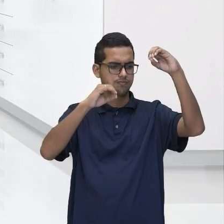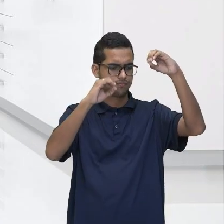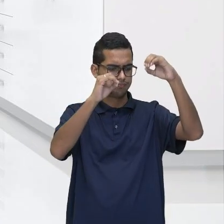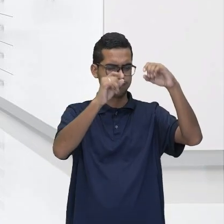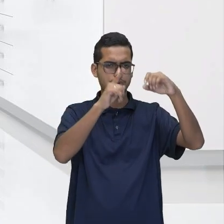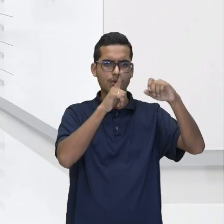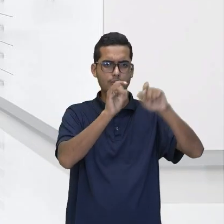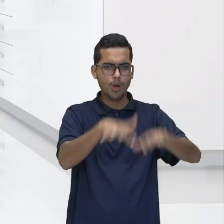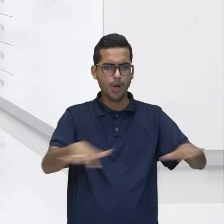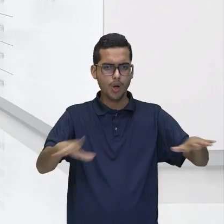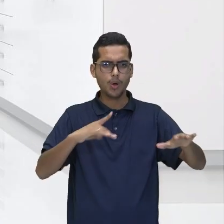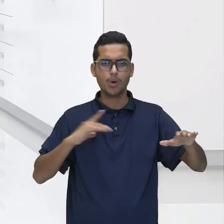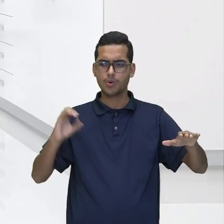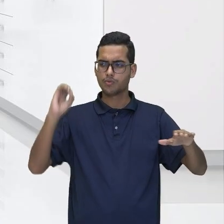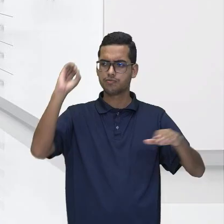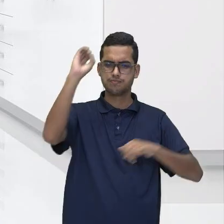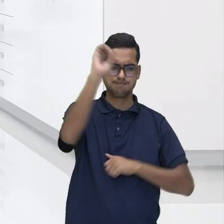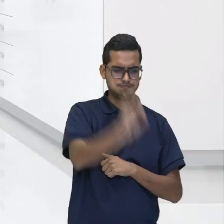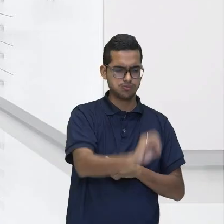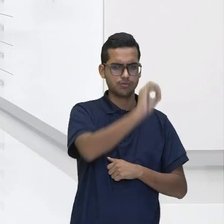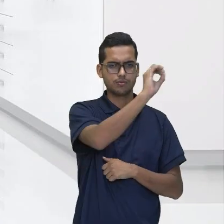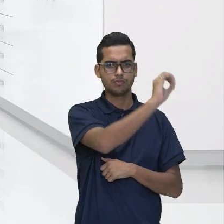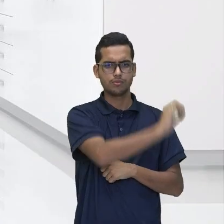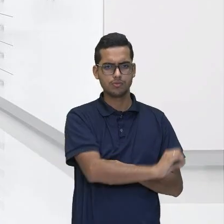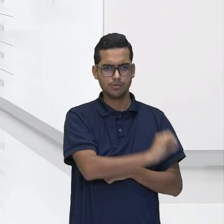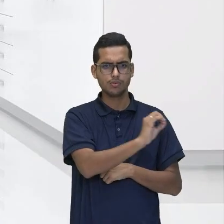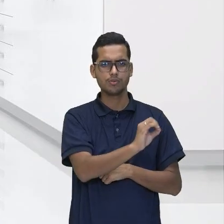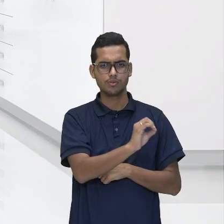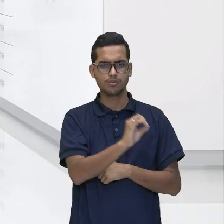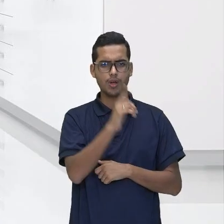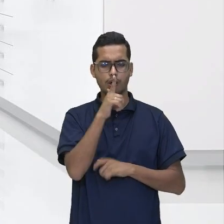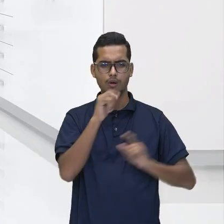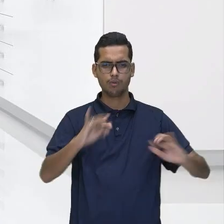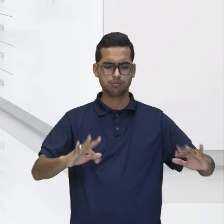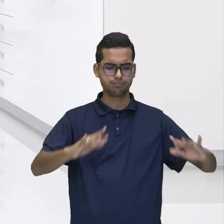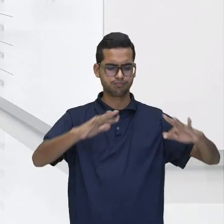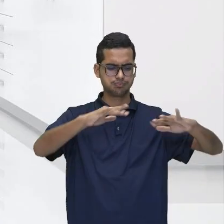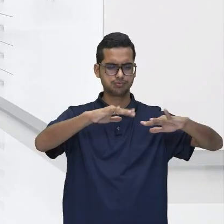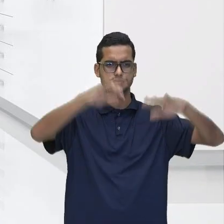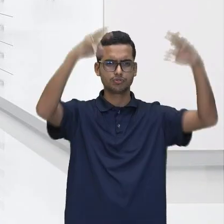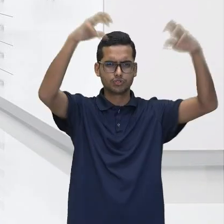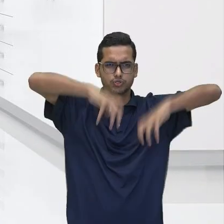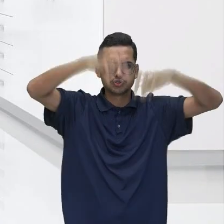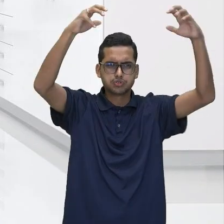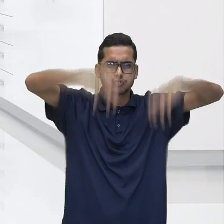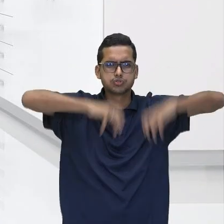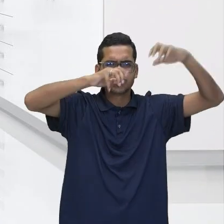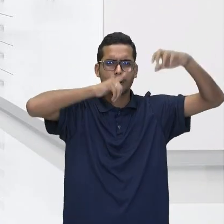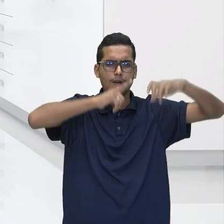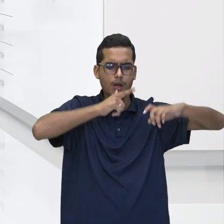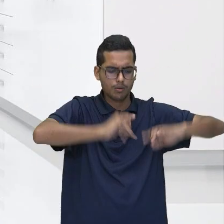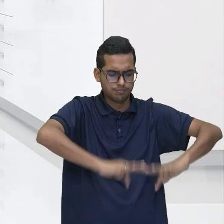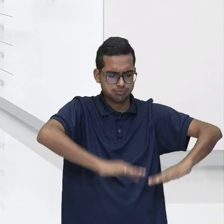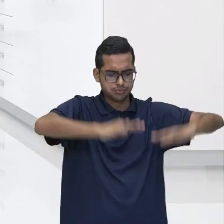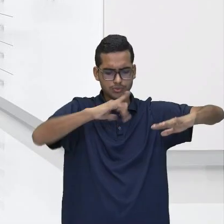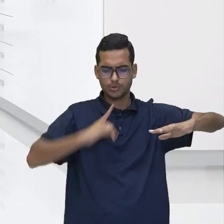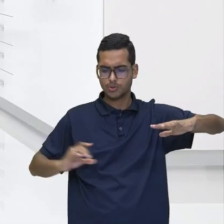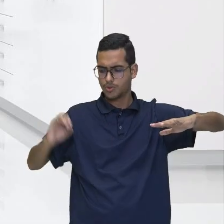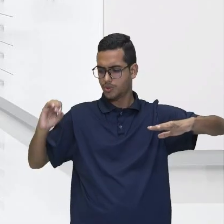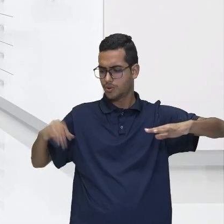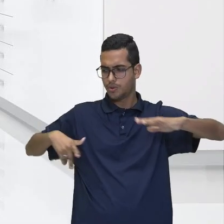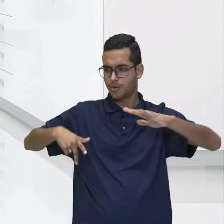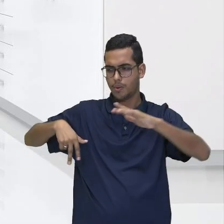que acabou de cair uma chuva e a água ficou acumulada? Pois é. Nós não estamos vendo, mas